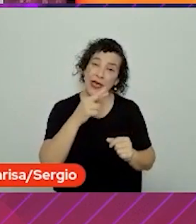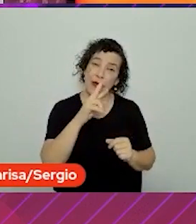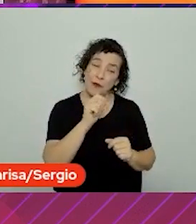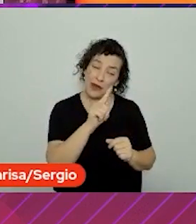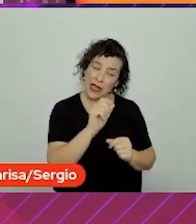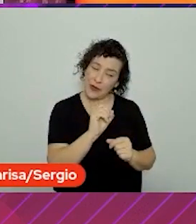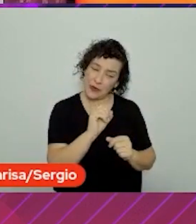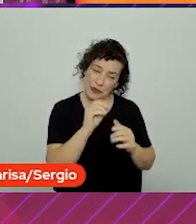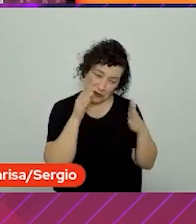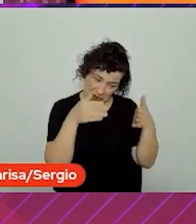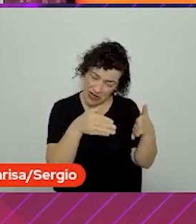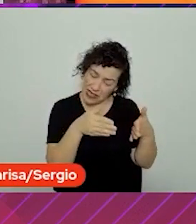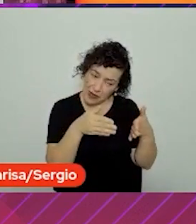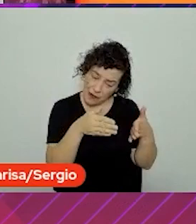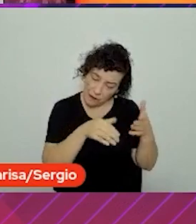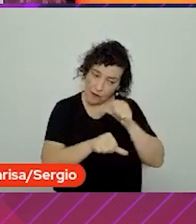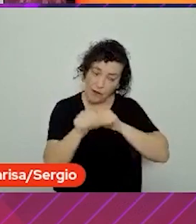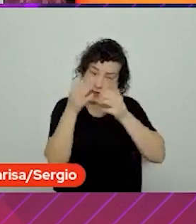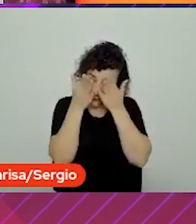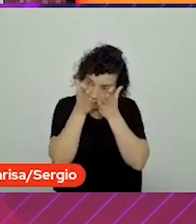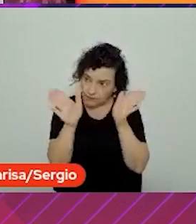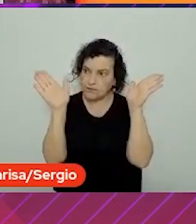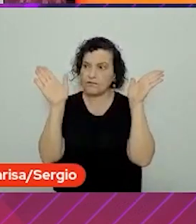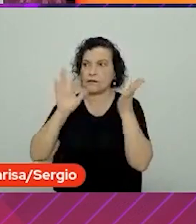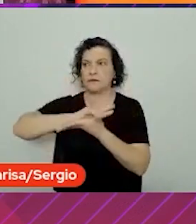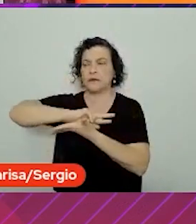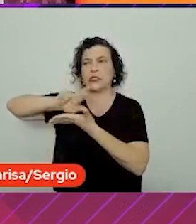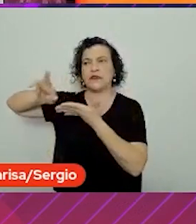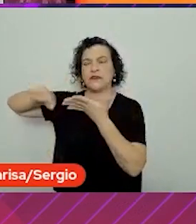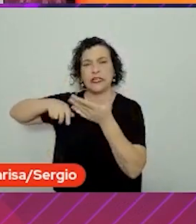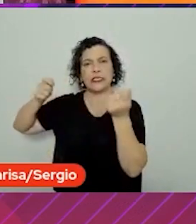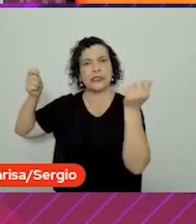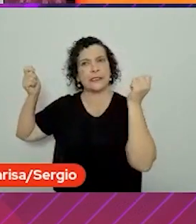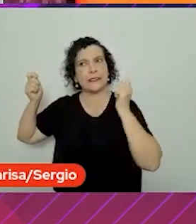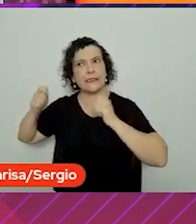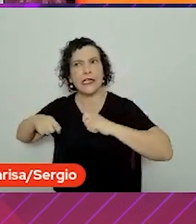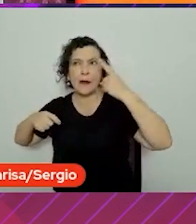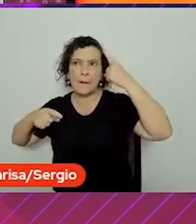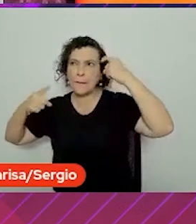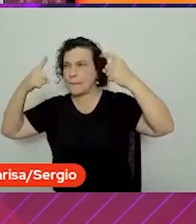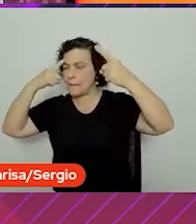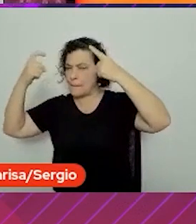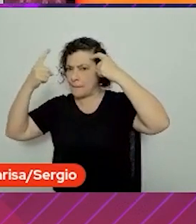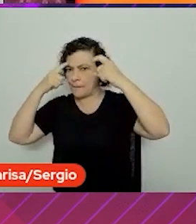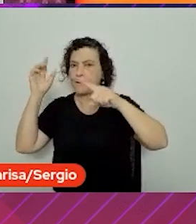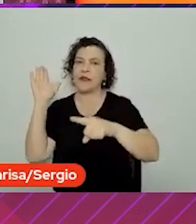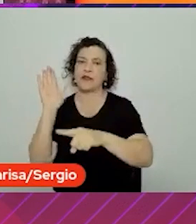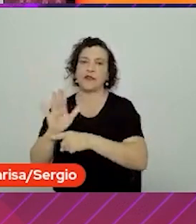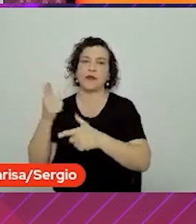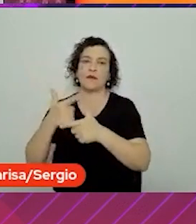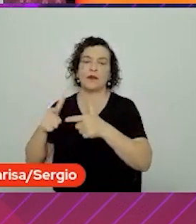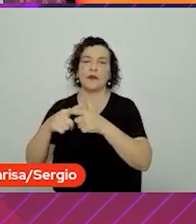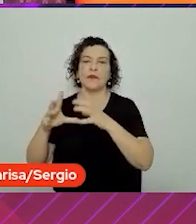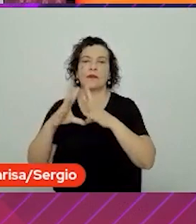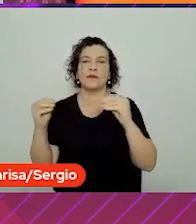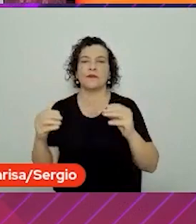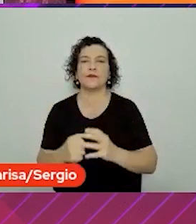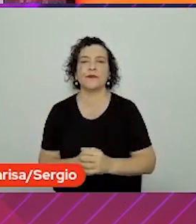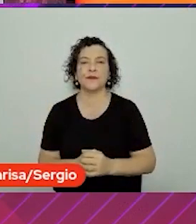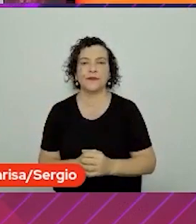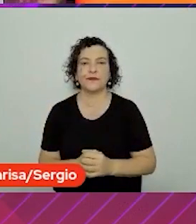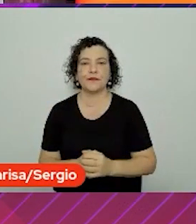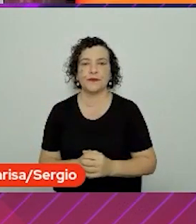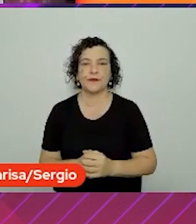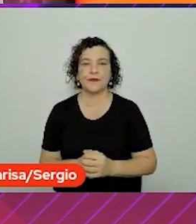caixa de ferramentas e utilize da melhor forma possível para solucionar o problema que você precisa solucionar. Aqui eu trouxe